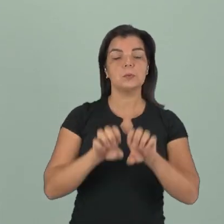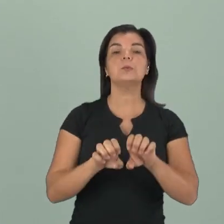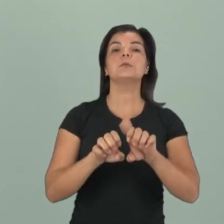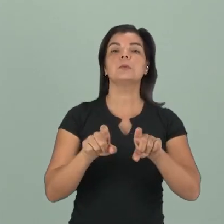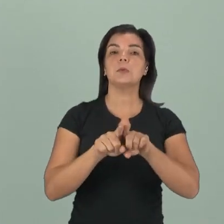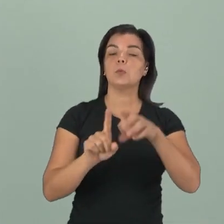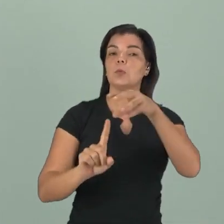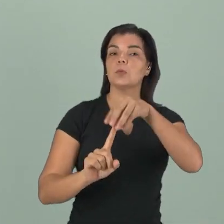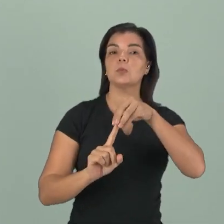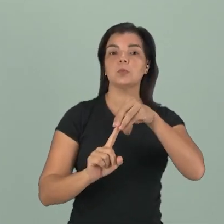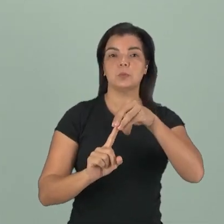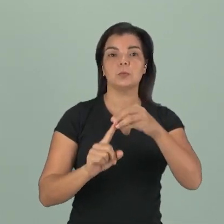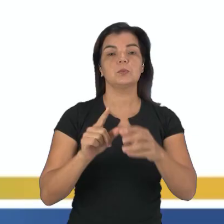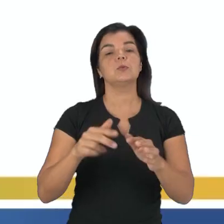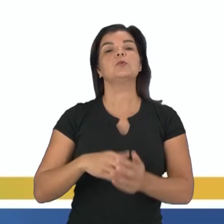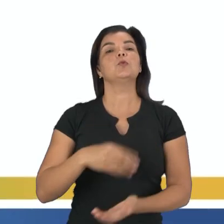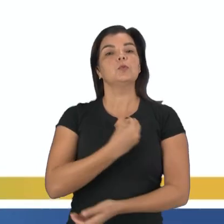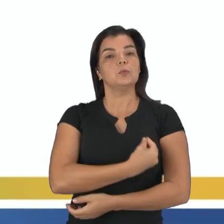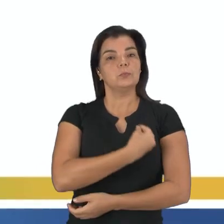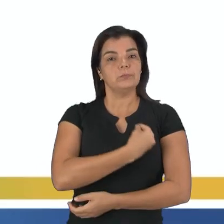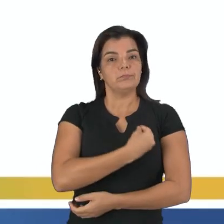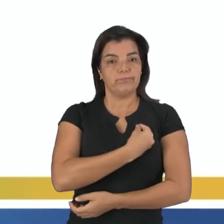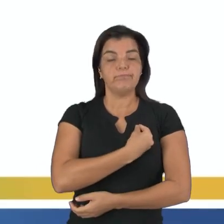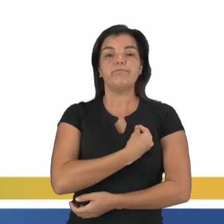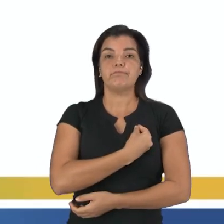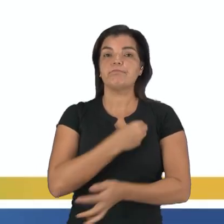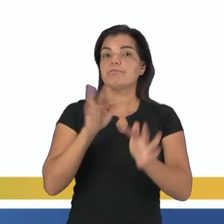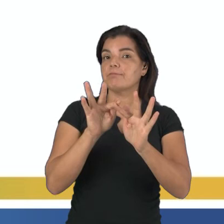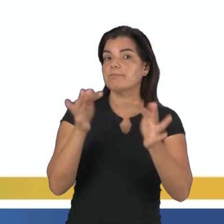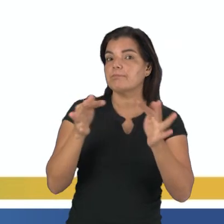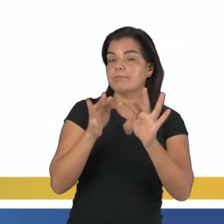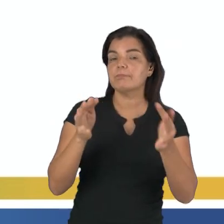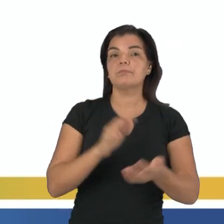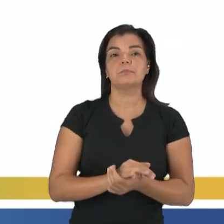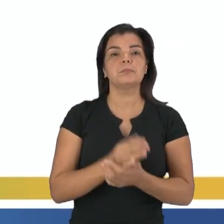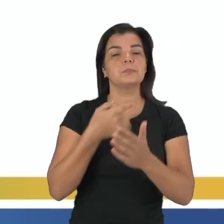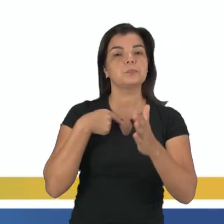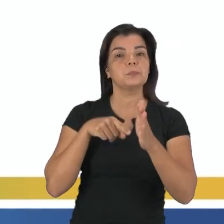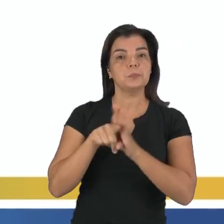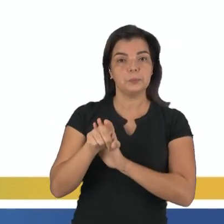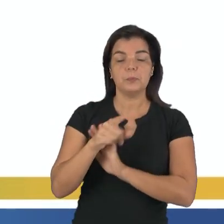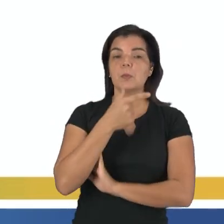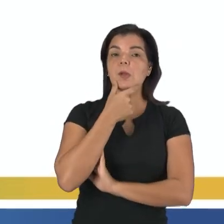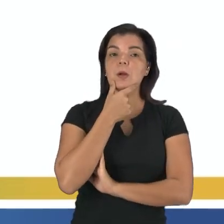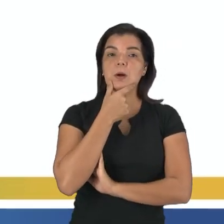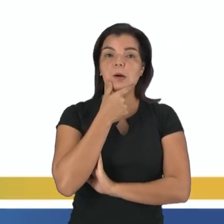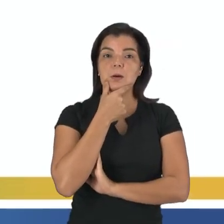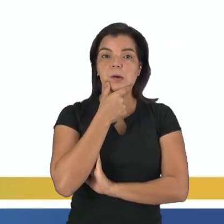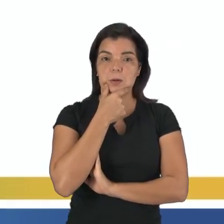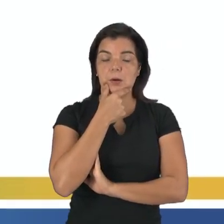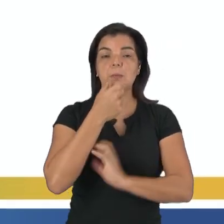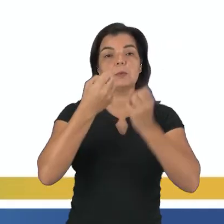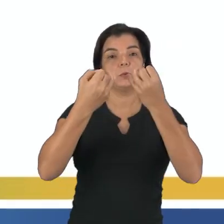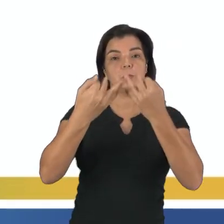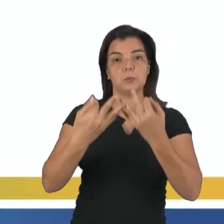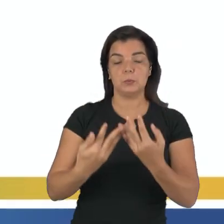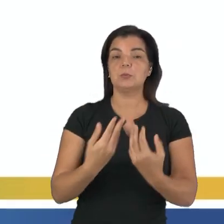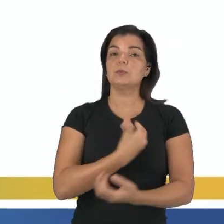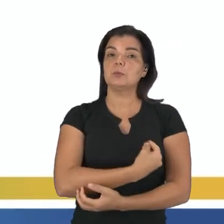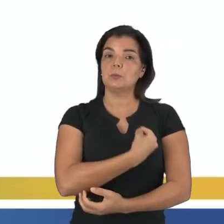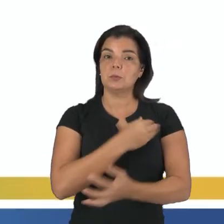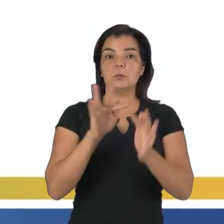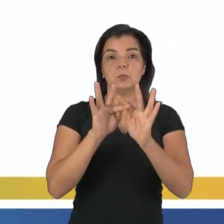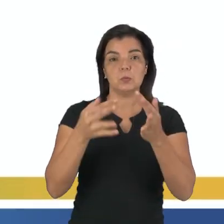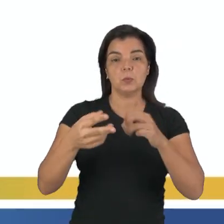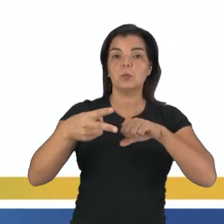a finalidade do Simple Present. Então, quando nós fazemos perguntas em inglês para falar de Simple Present, nós vamos